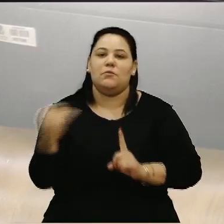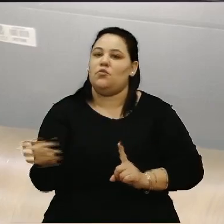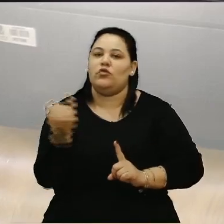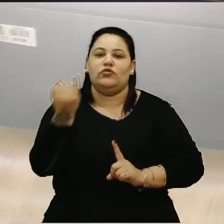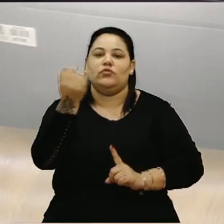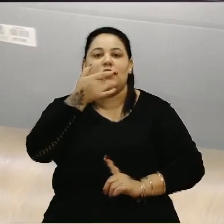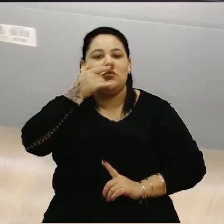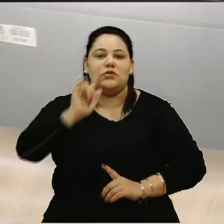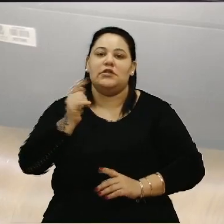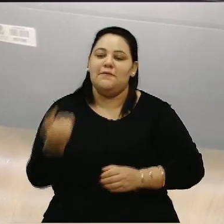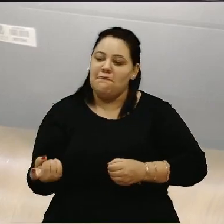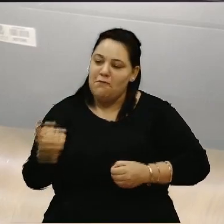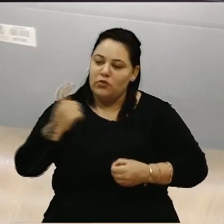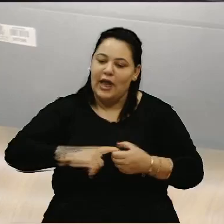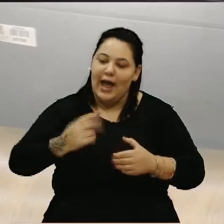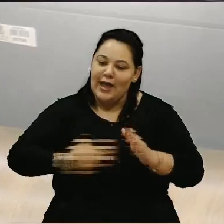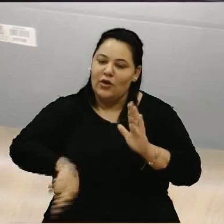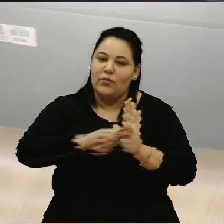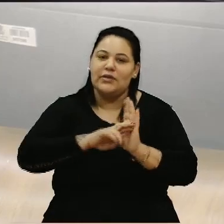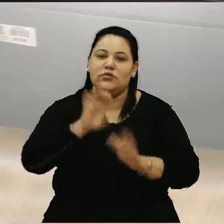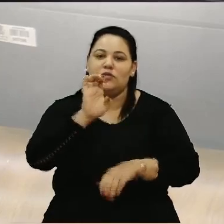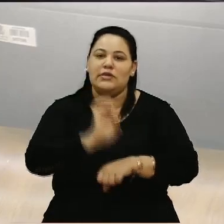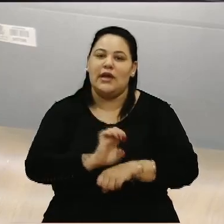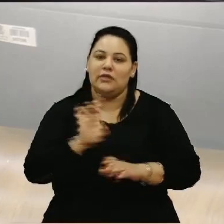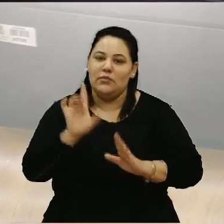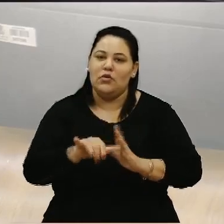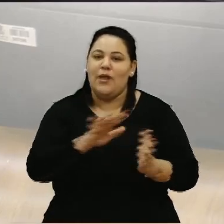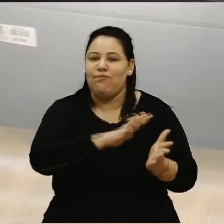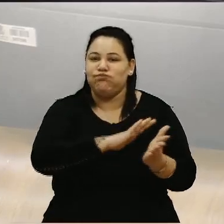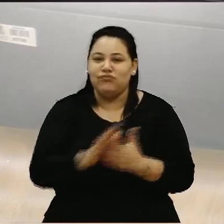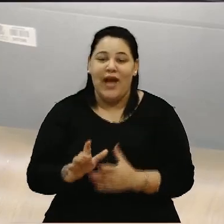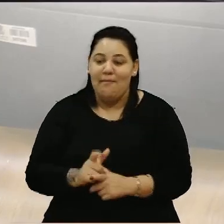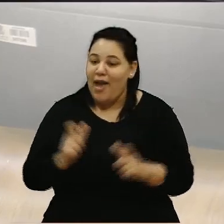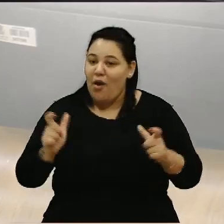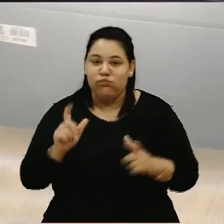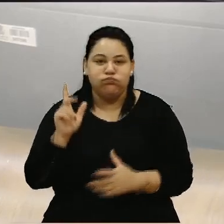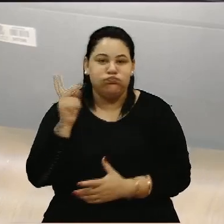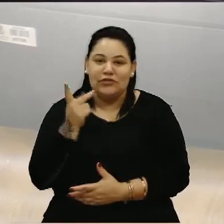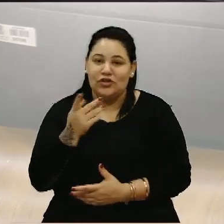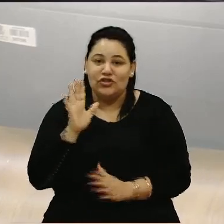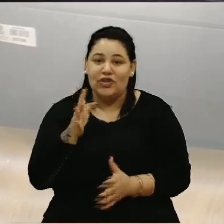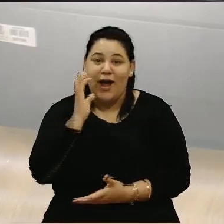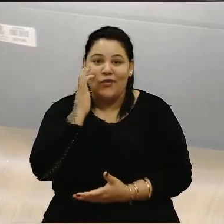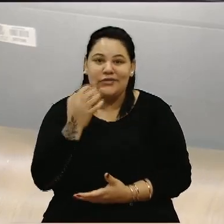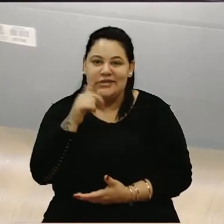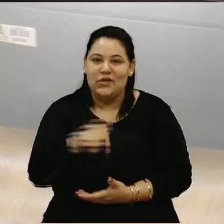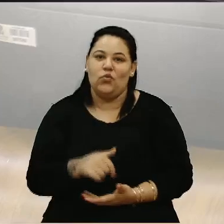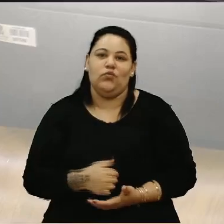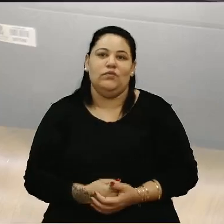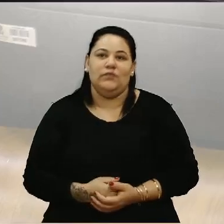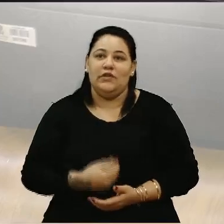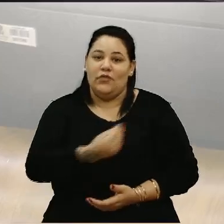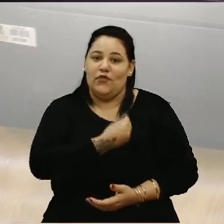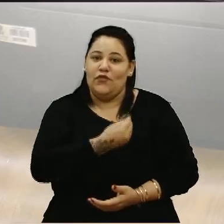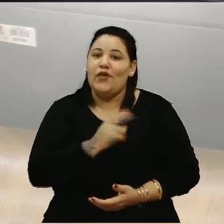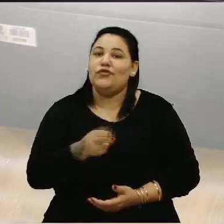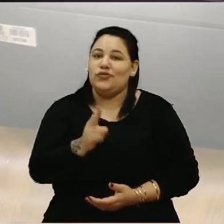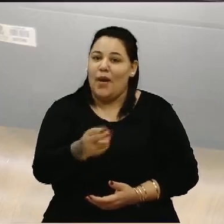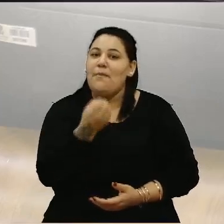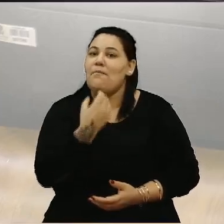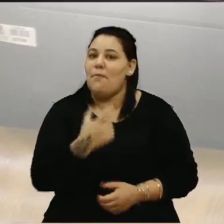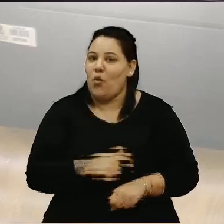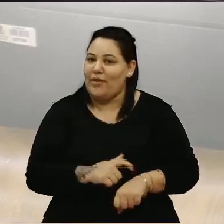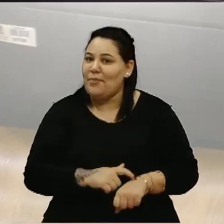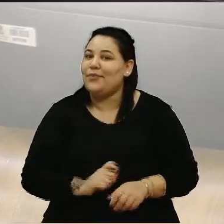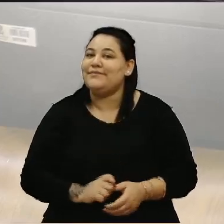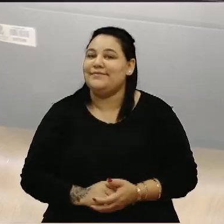retomada do Estado nessa tragédia, na maior tragédia da história que nós já vivemos, estamos vivendo e viveremos por um bom tempo ainda. Então,